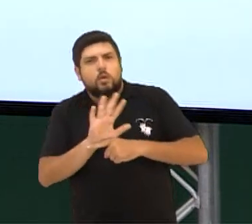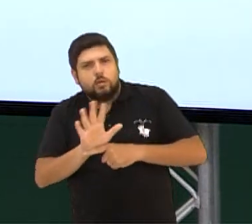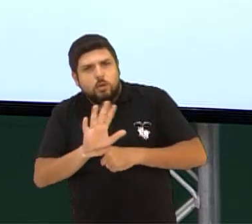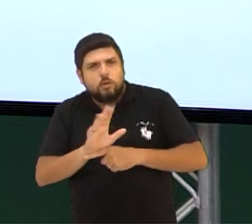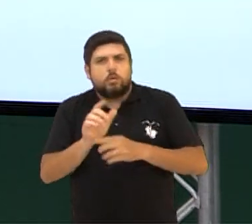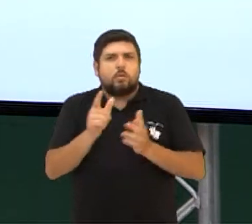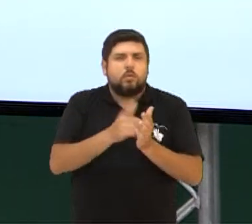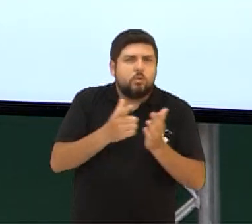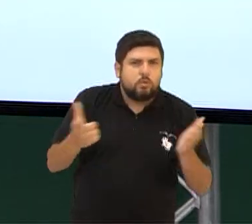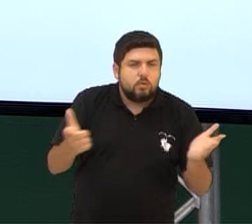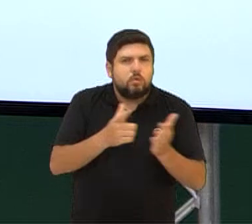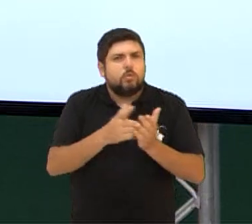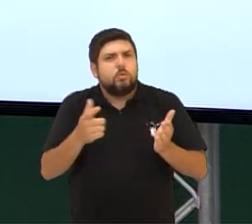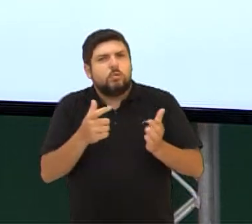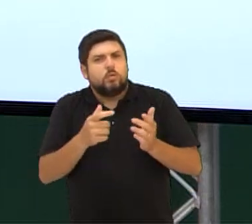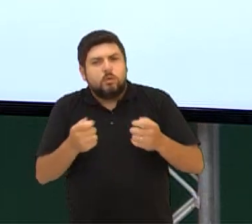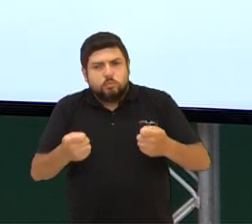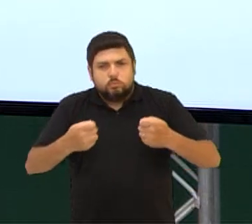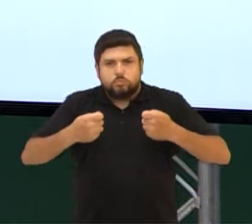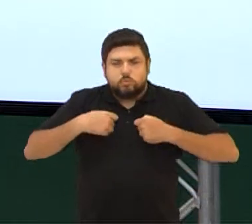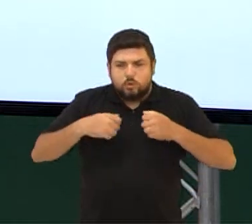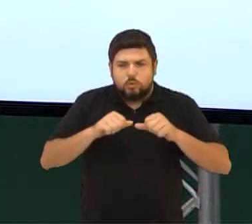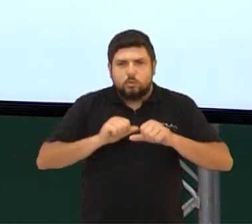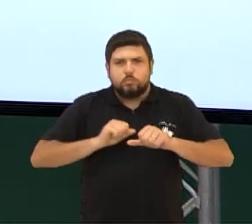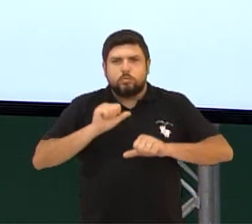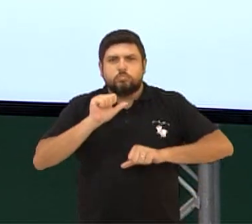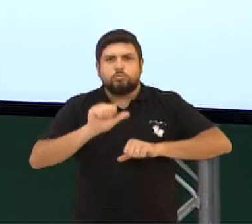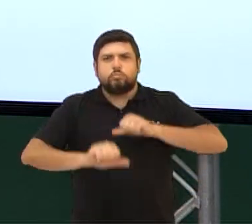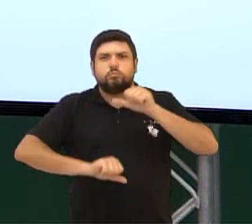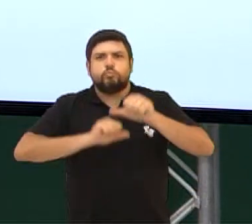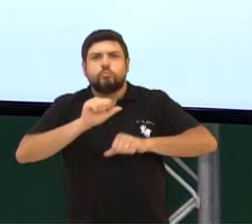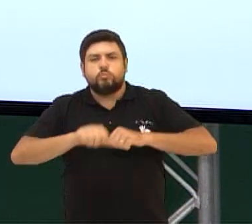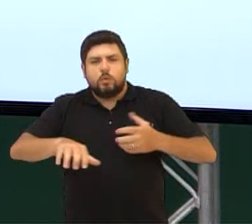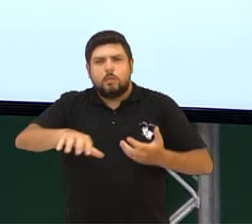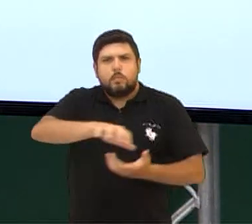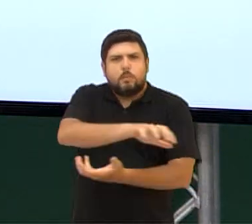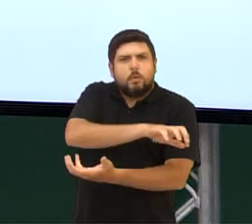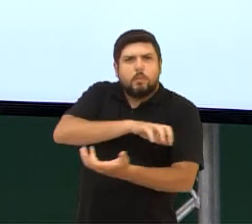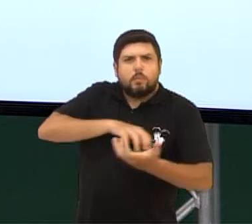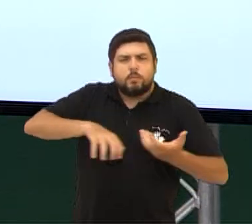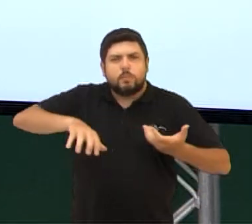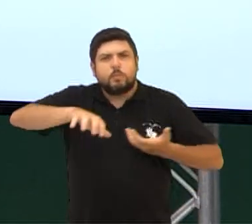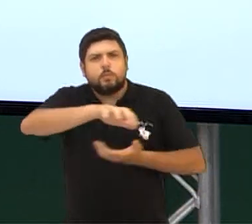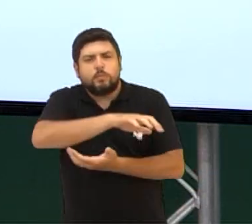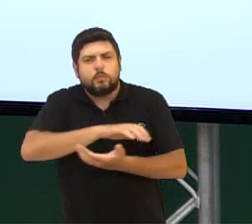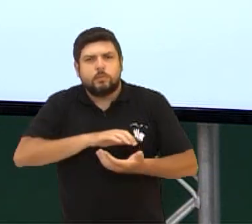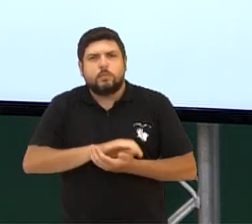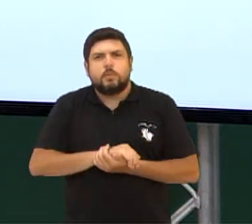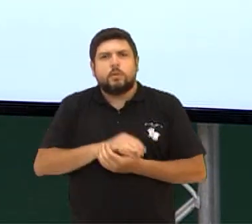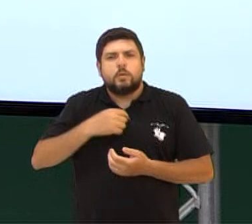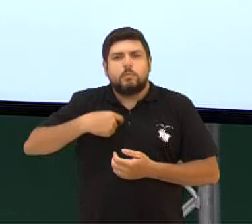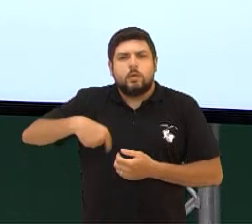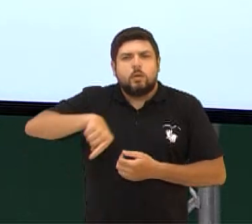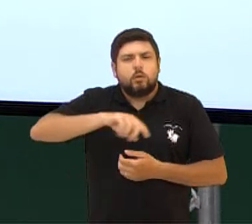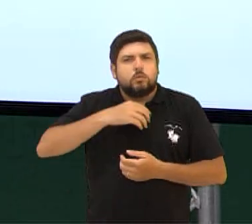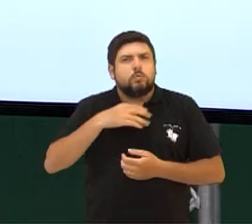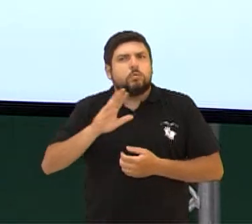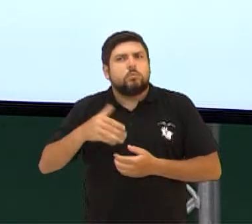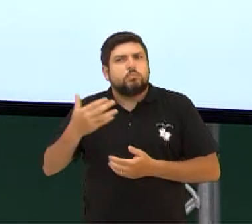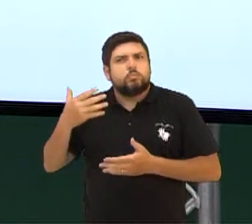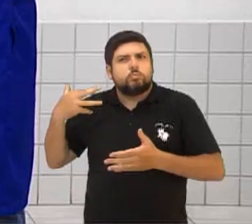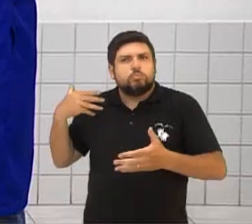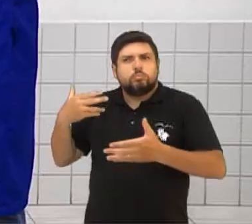que haja uma mudança, uma ruptura, uma revolução com a nossa concepção de arte e de